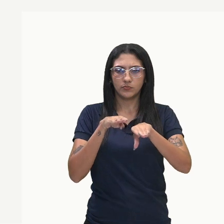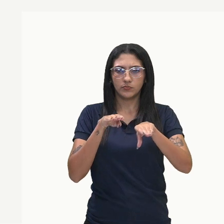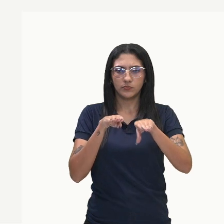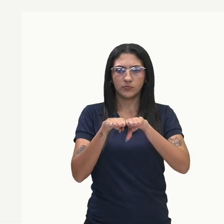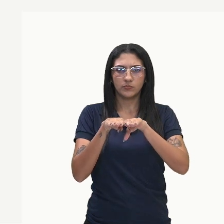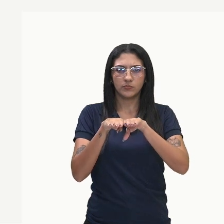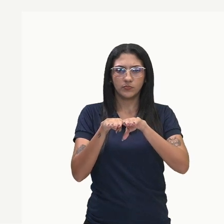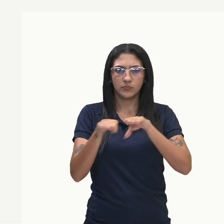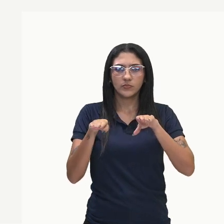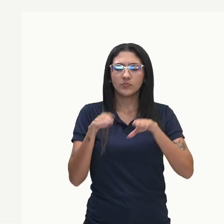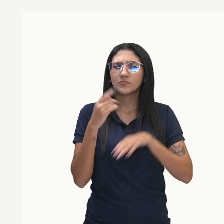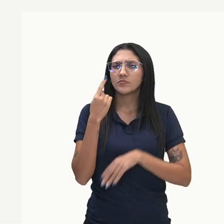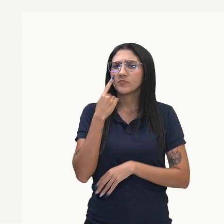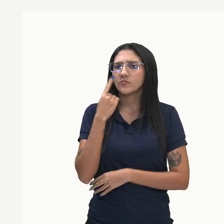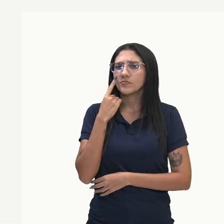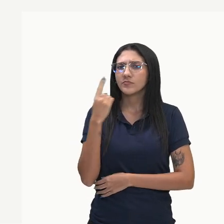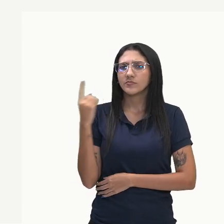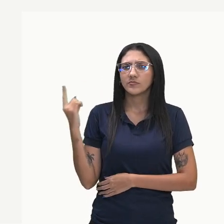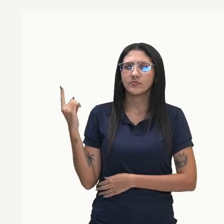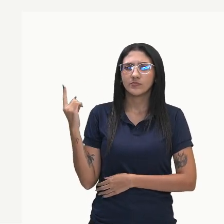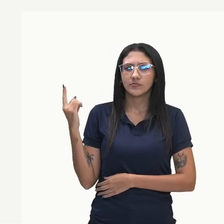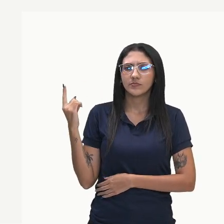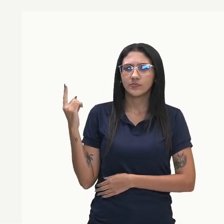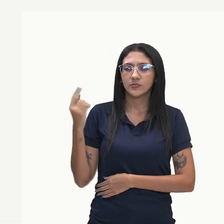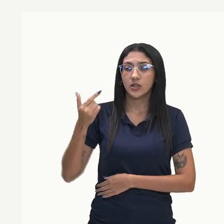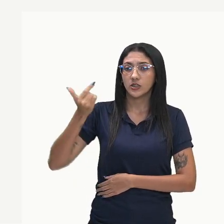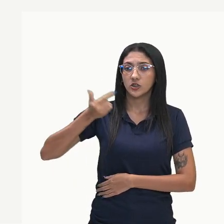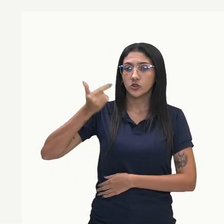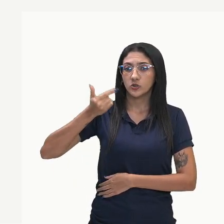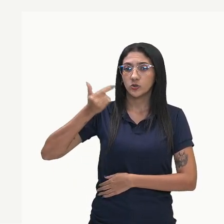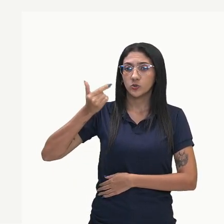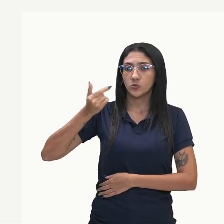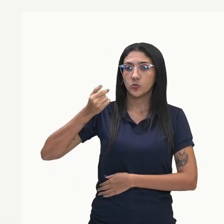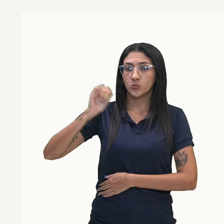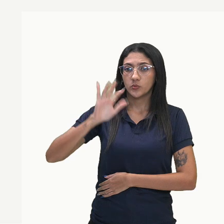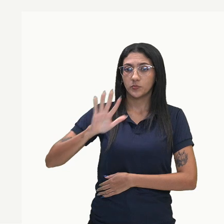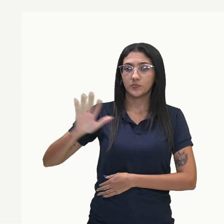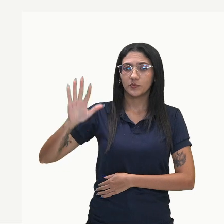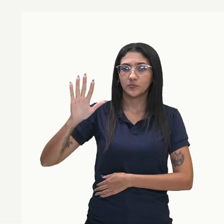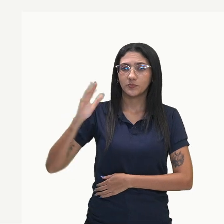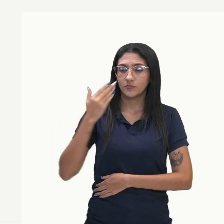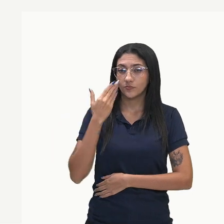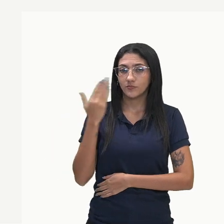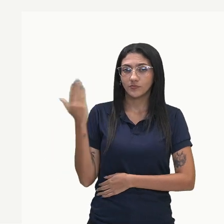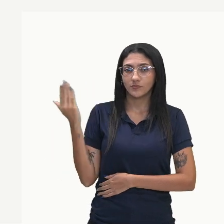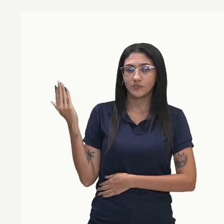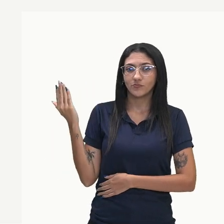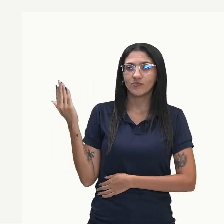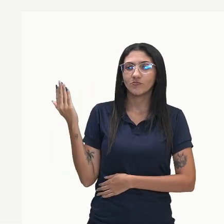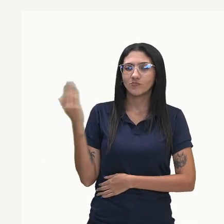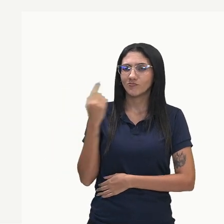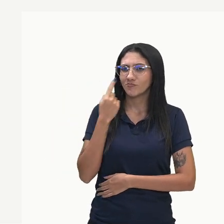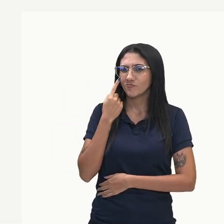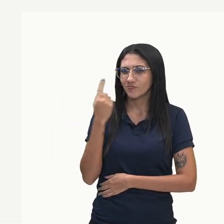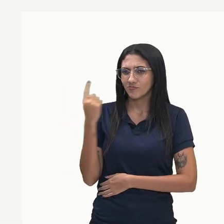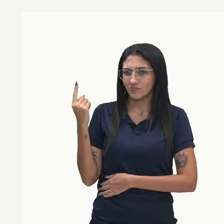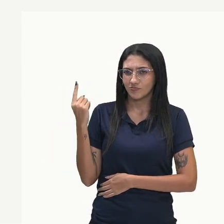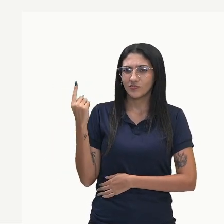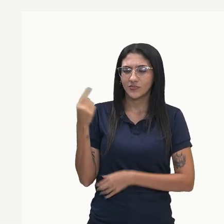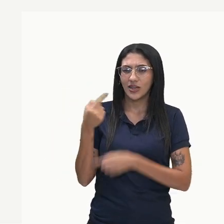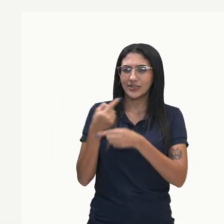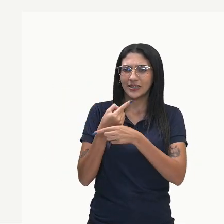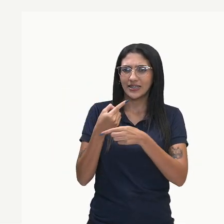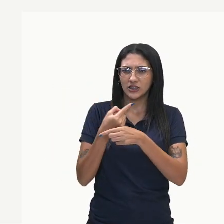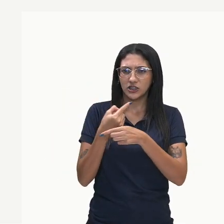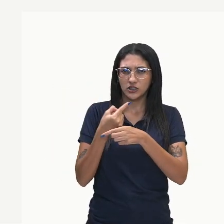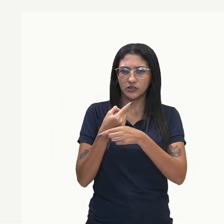é que eu observo na imagem? Nesse segundo exemplo, limite transformante. Olha só as setinhas representando os movimentos